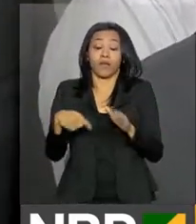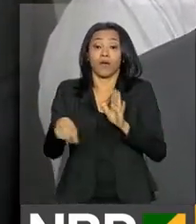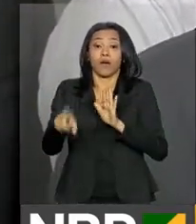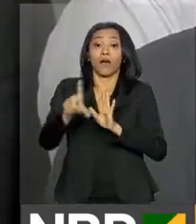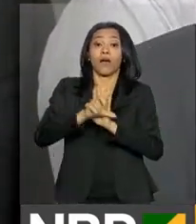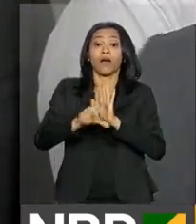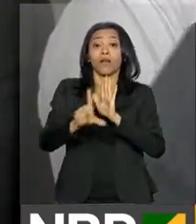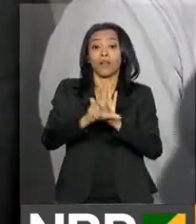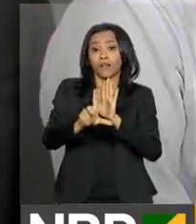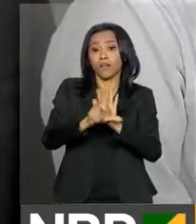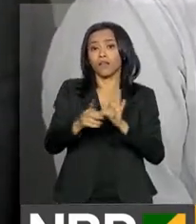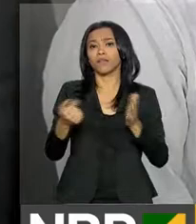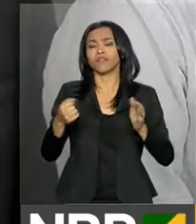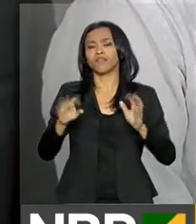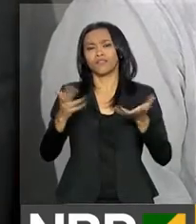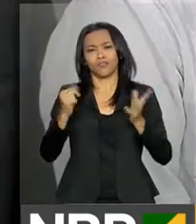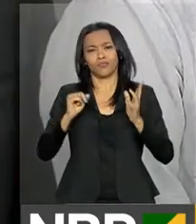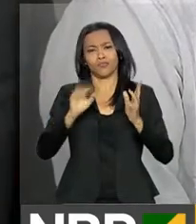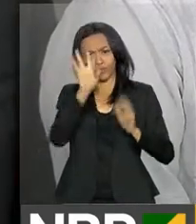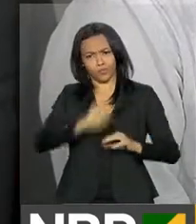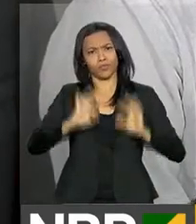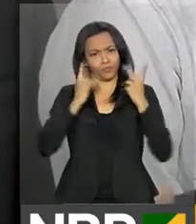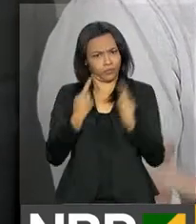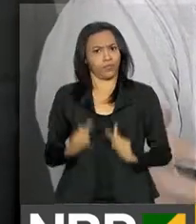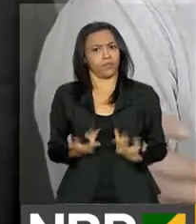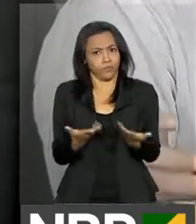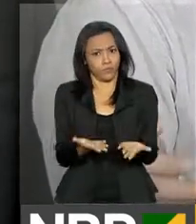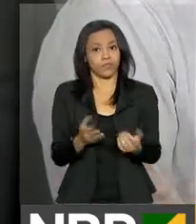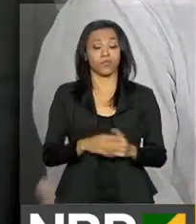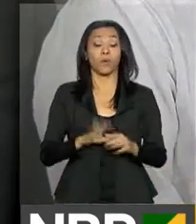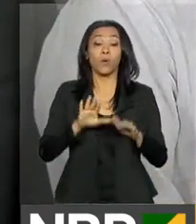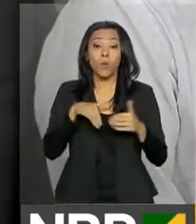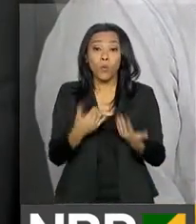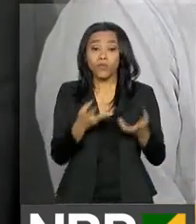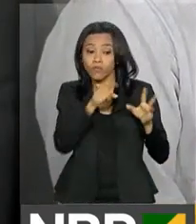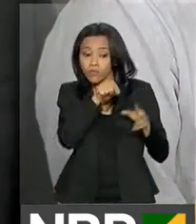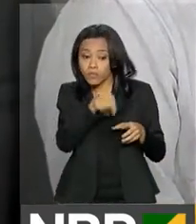feito, com muito critério, é quando transporta